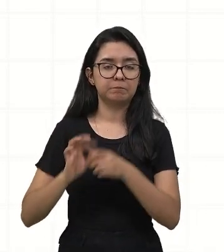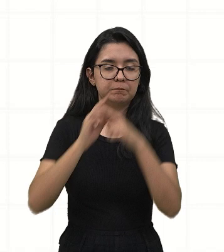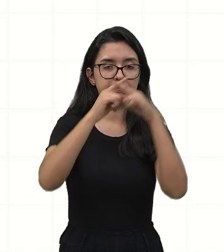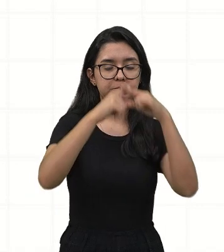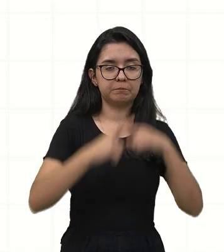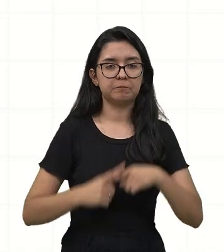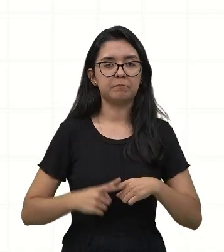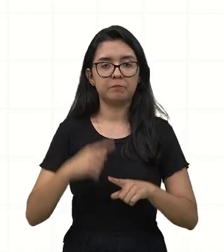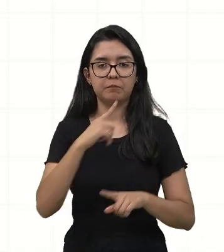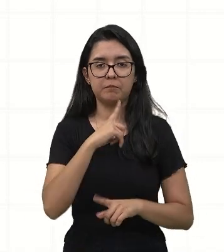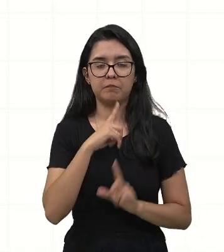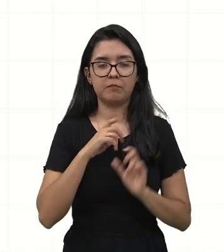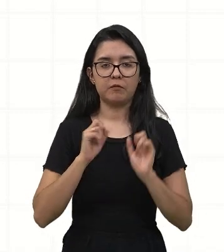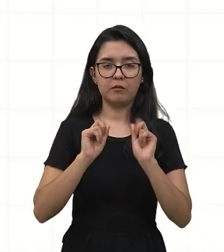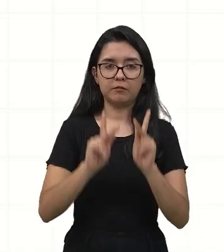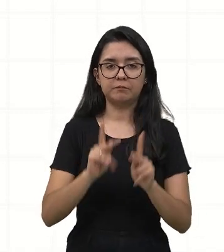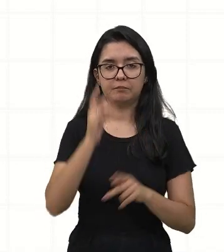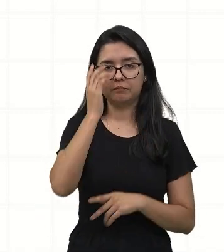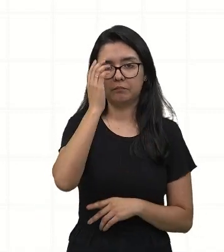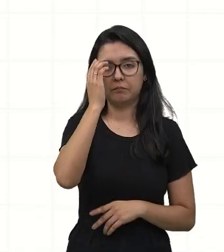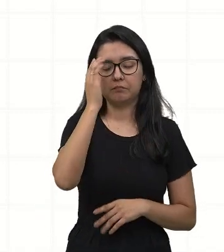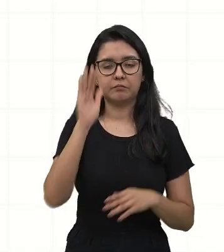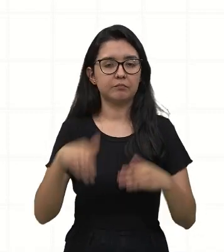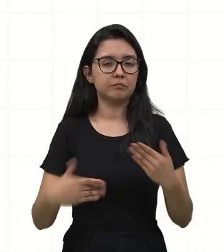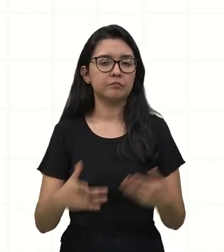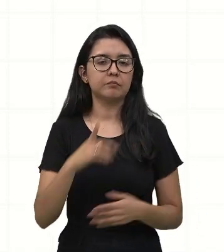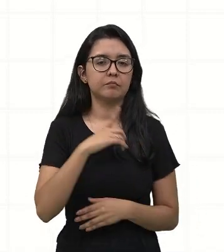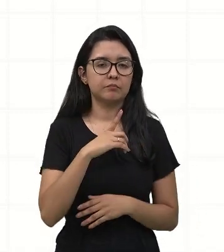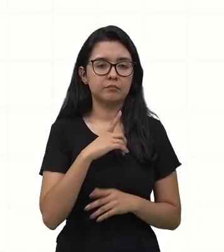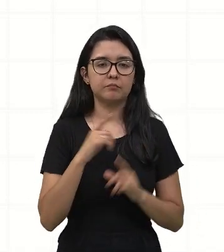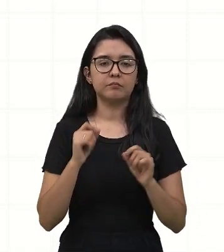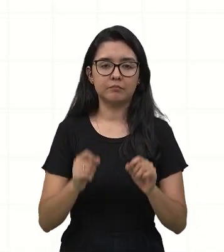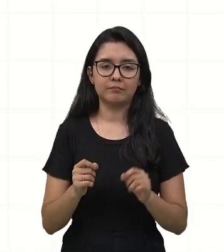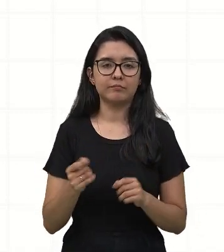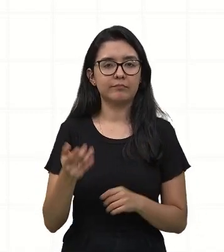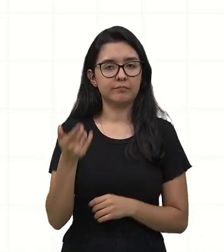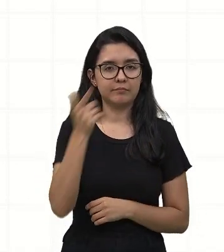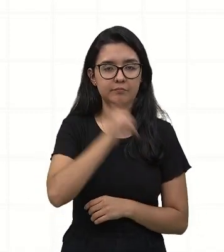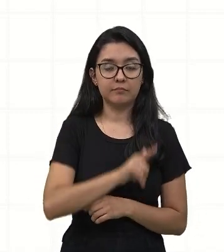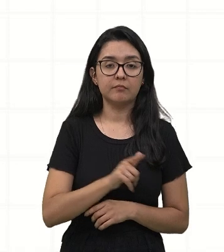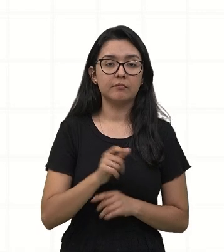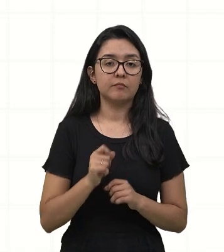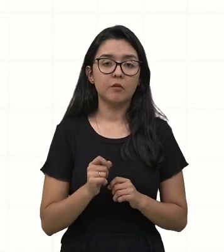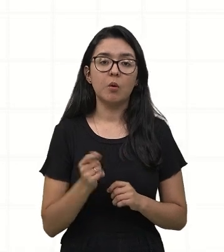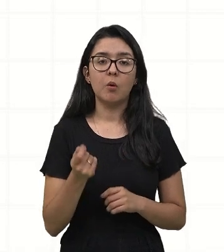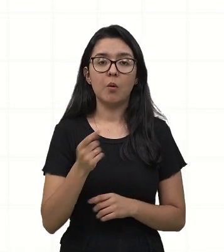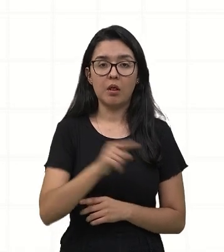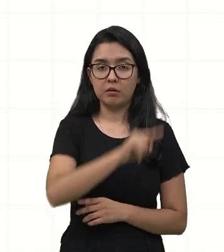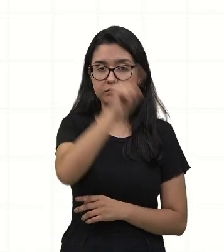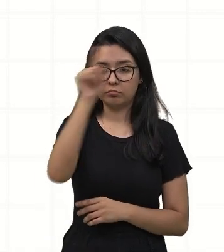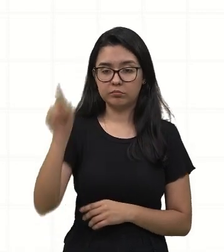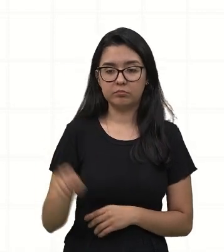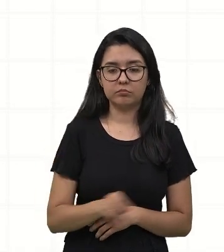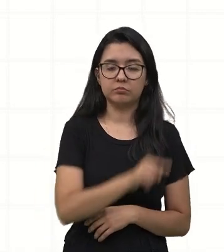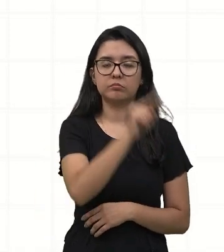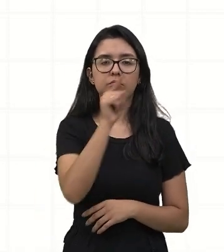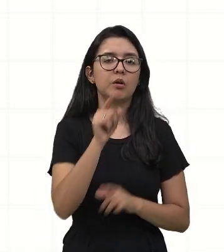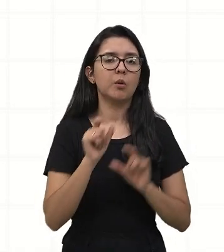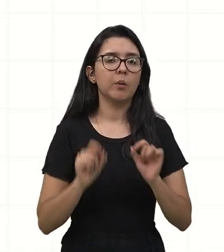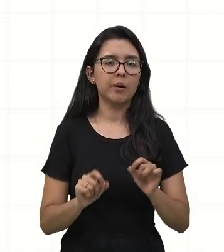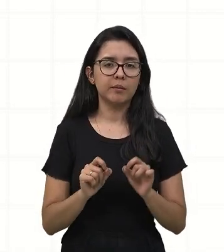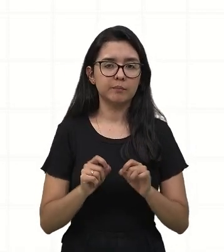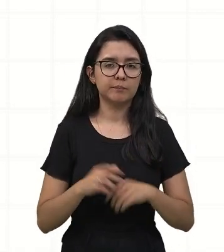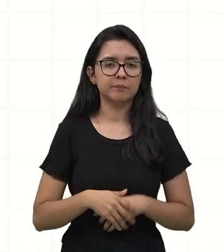Olímpicos aí. Tá legal? Então, temos aí, nós fazendo esse giro em torno dessa barra, tá legal? E aí isso vai nos remeter